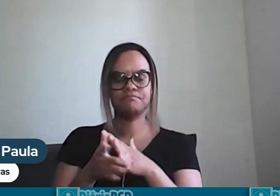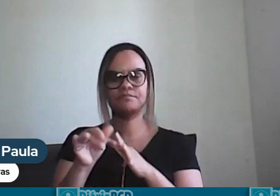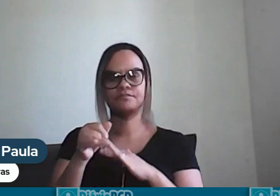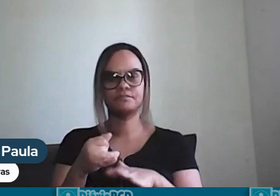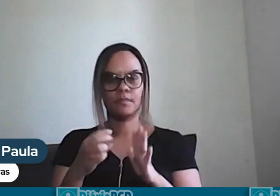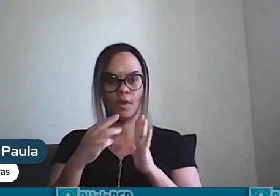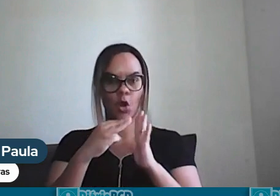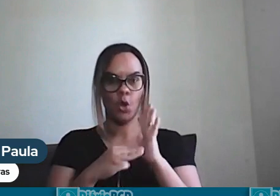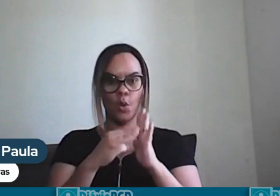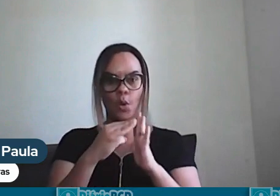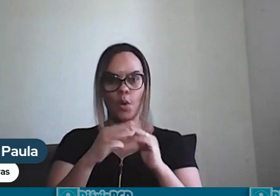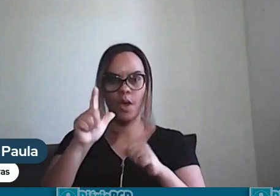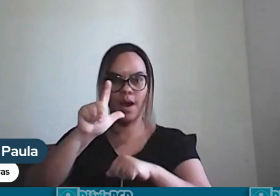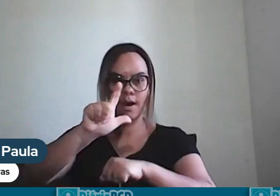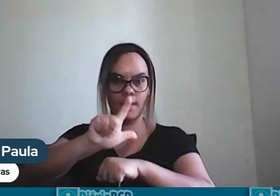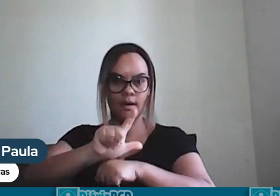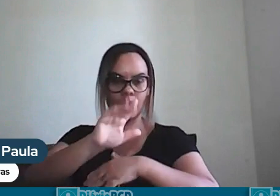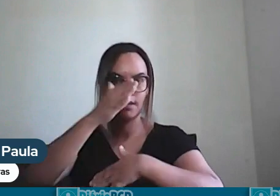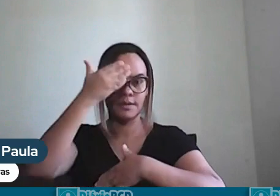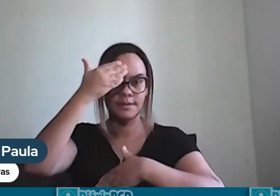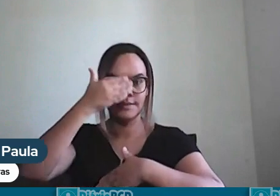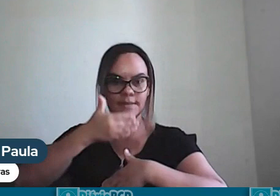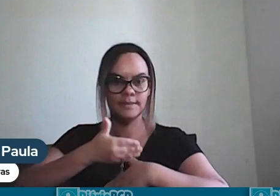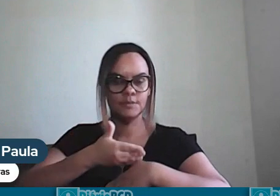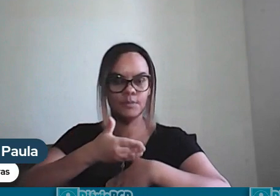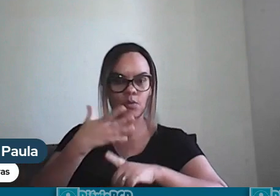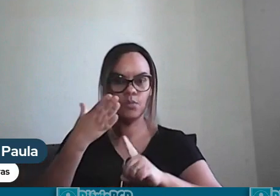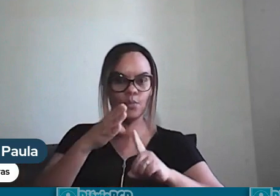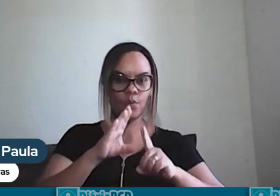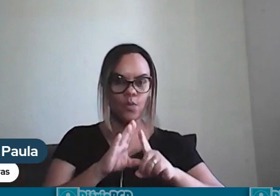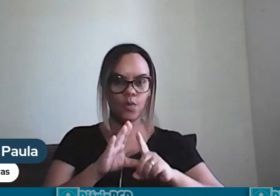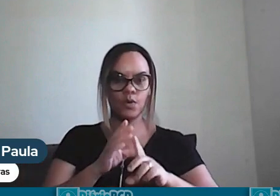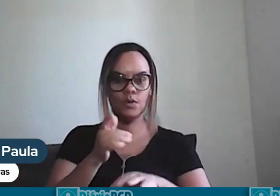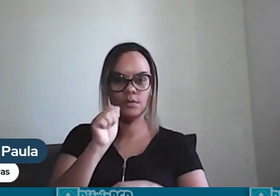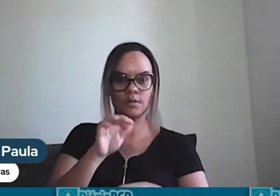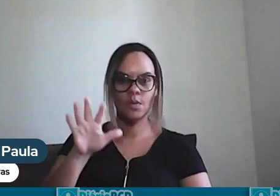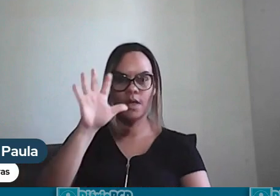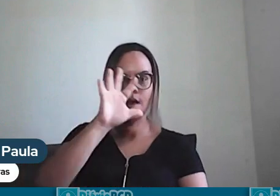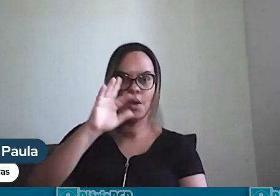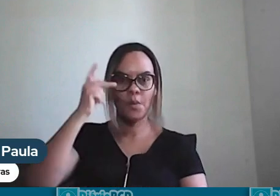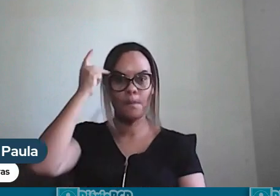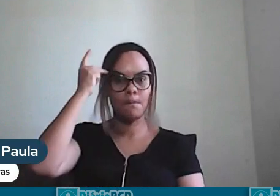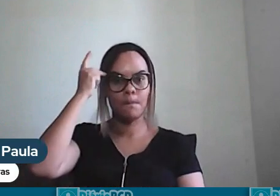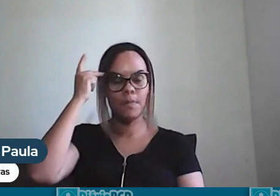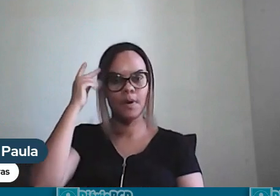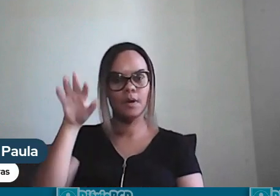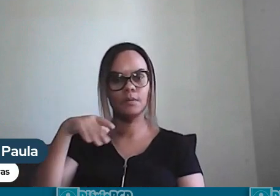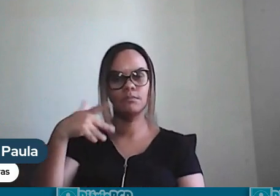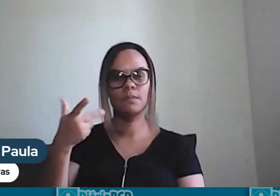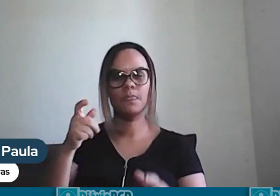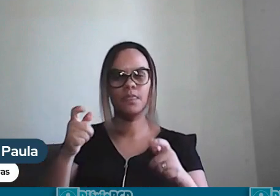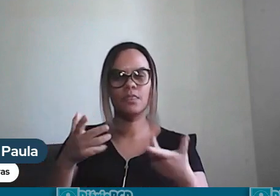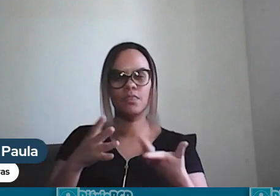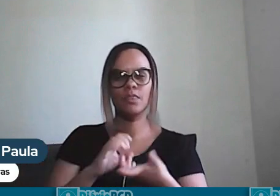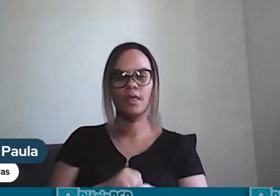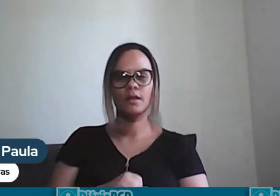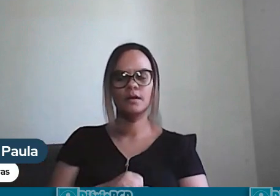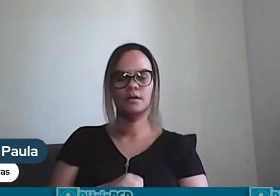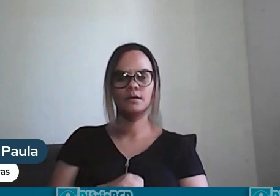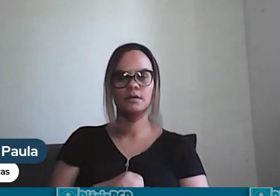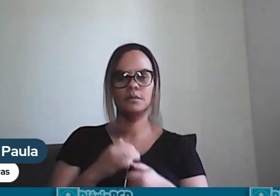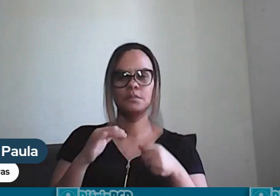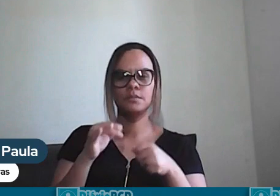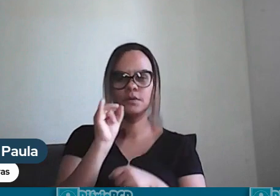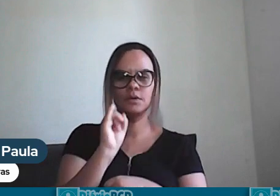foi implantado no estado de São Paulo, onde o Instituto